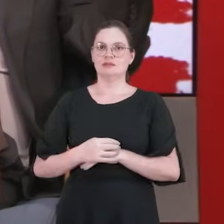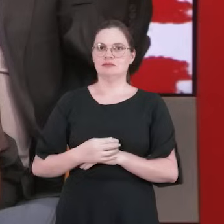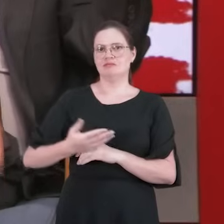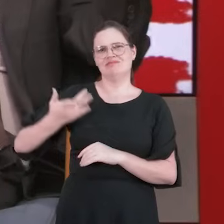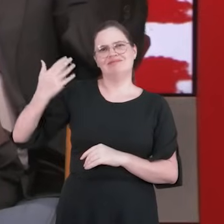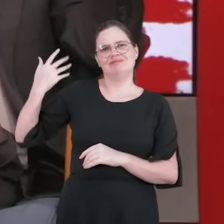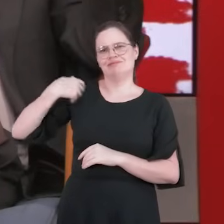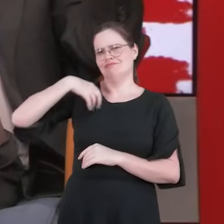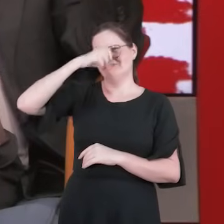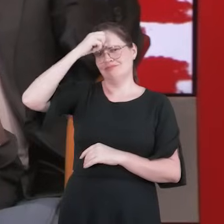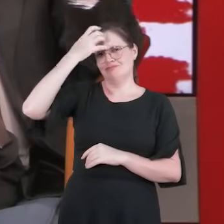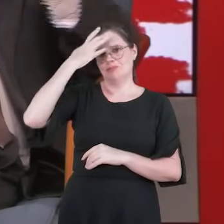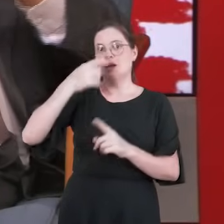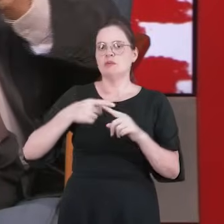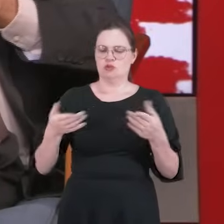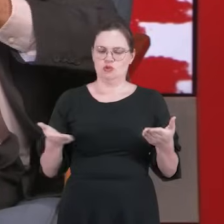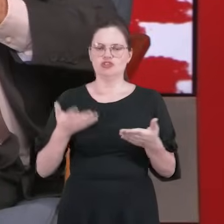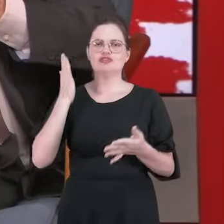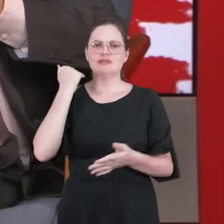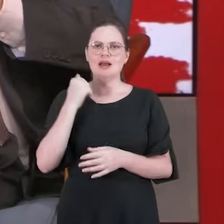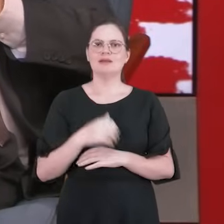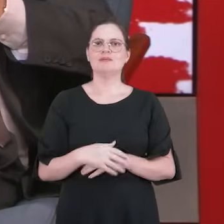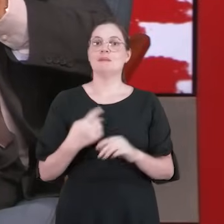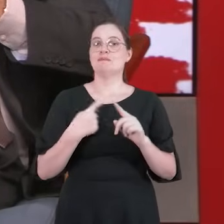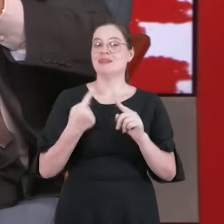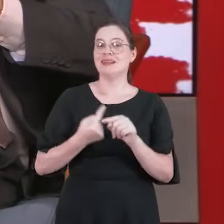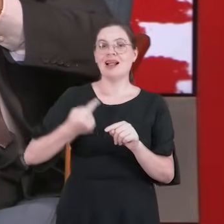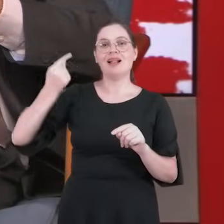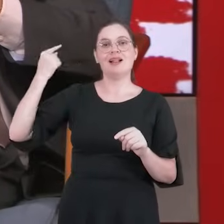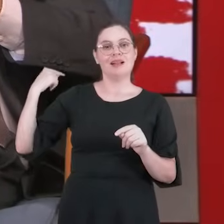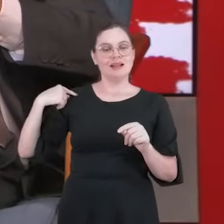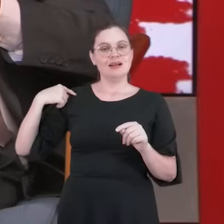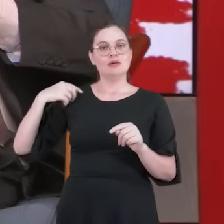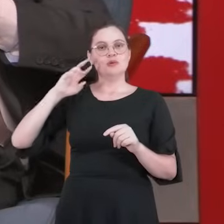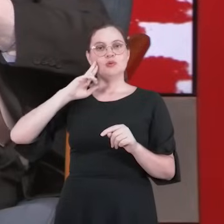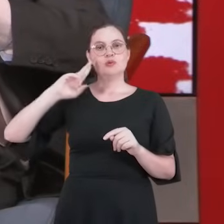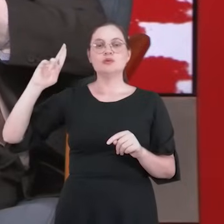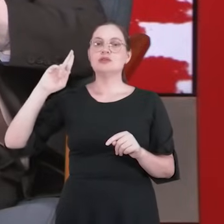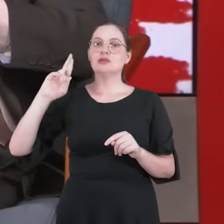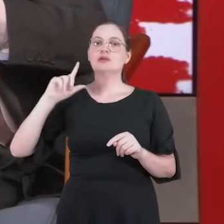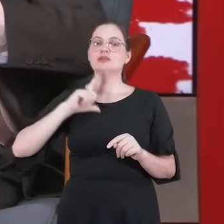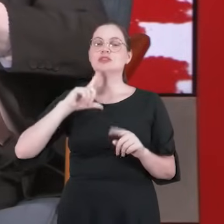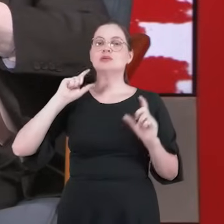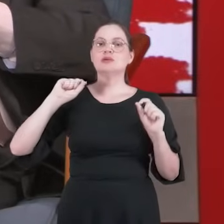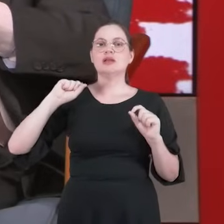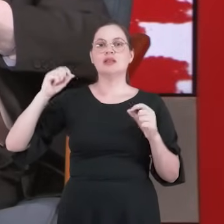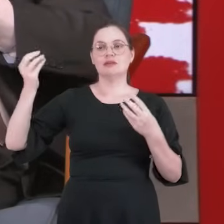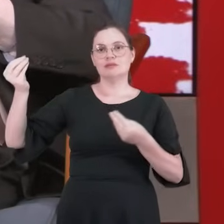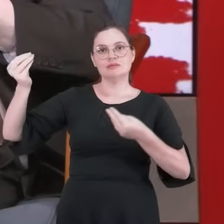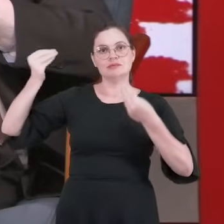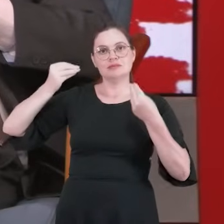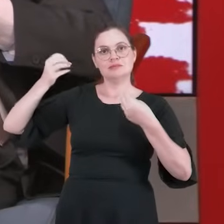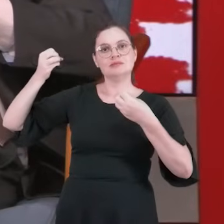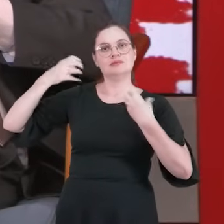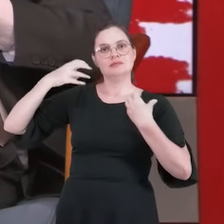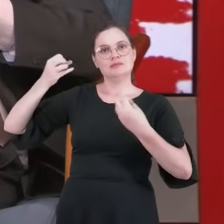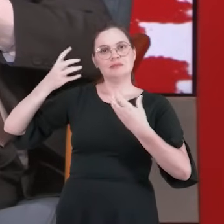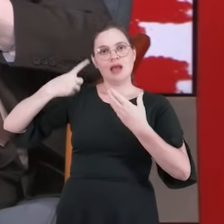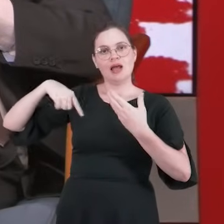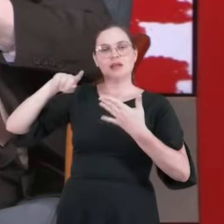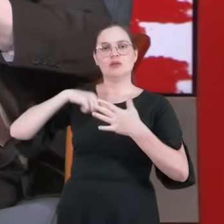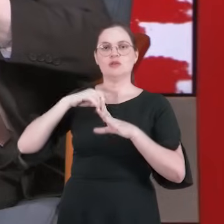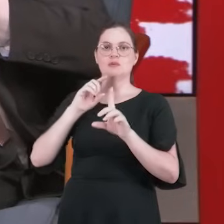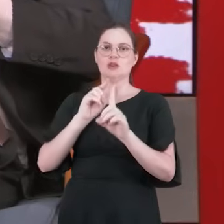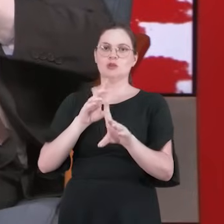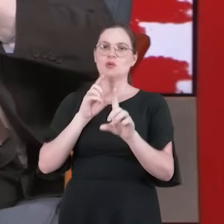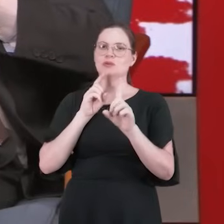lá no início, hoje nós sabemos, mas o Senhor estava dando, naquele momento, no início, uma linha doutrinária